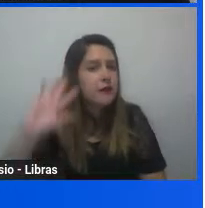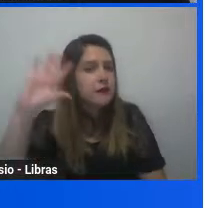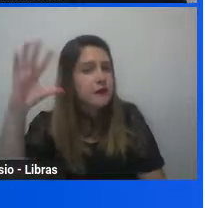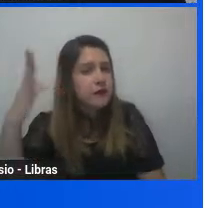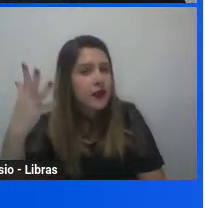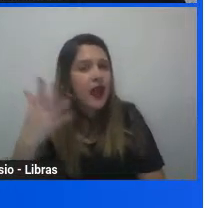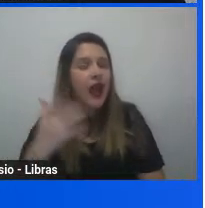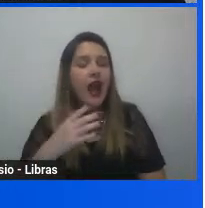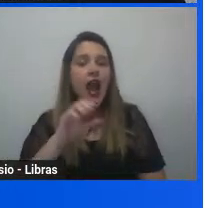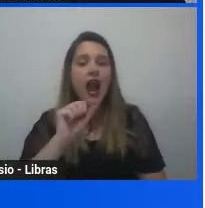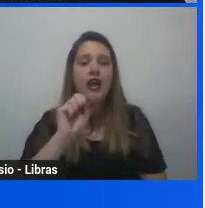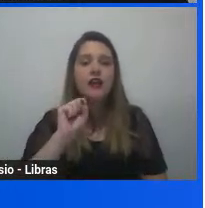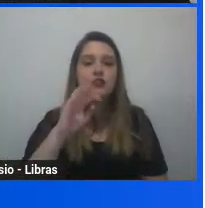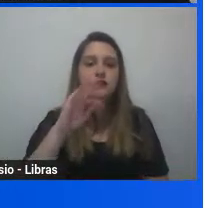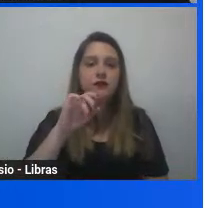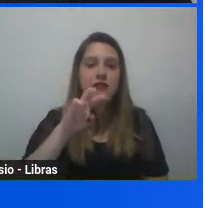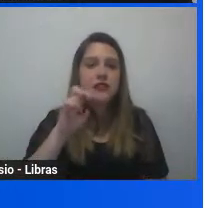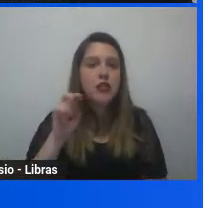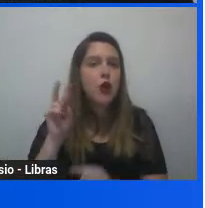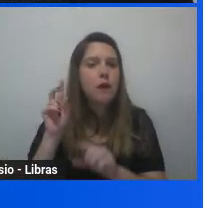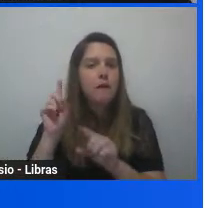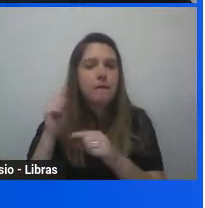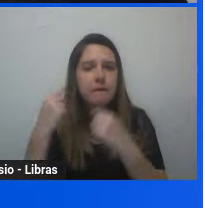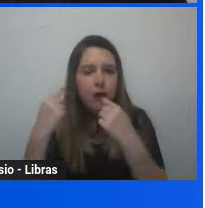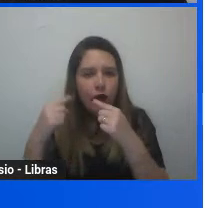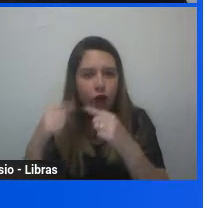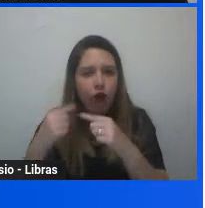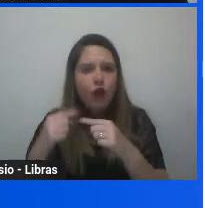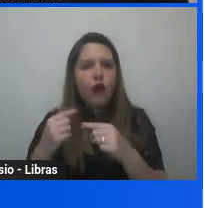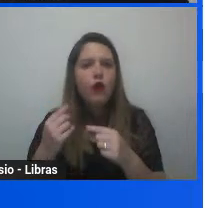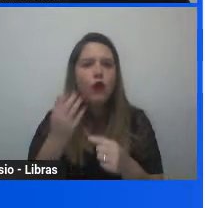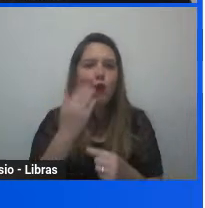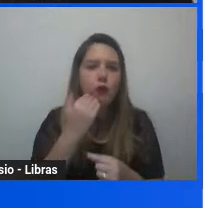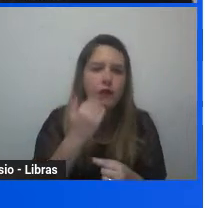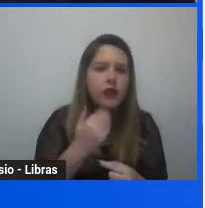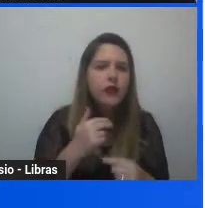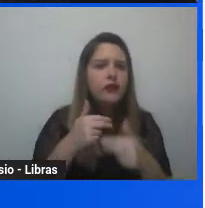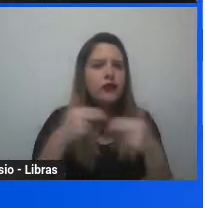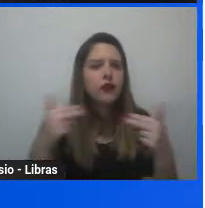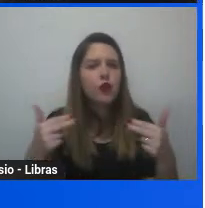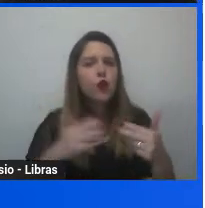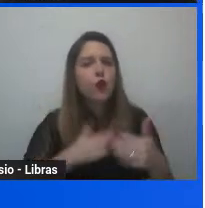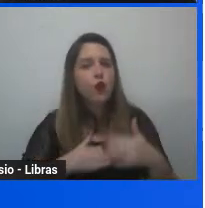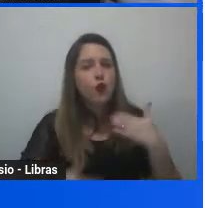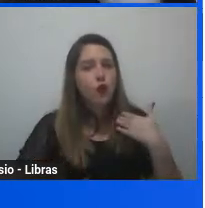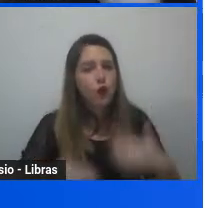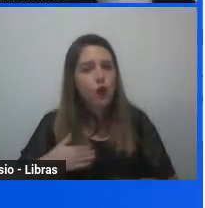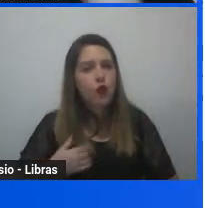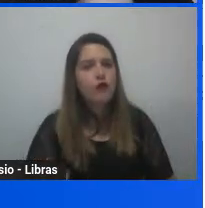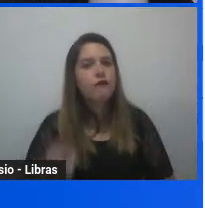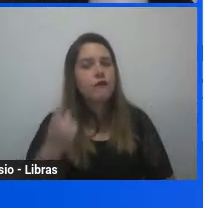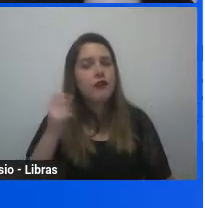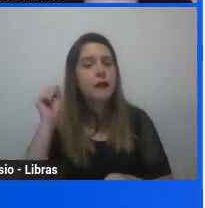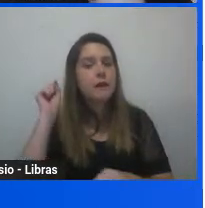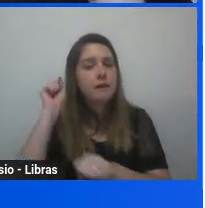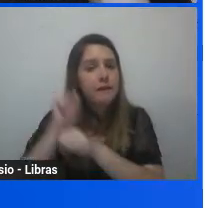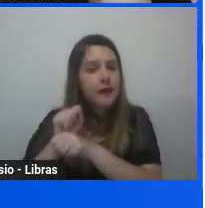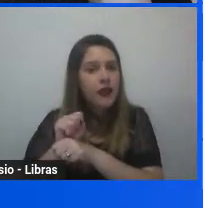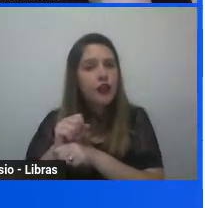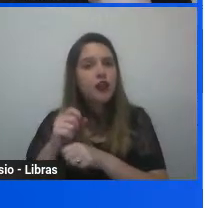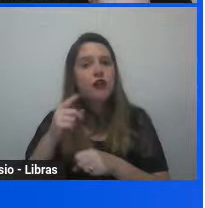asfixia, provocado por um alimento ou algum tipo de corpo estranho que ficou parado nas suas